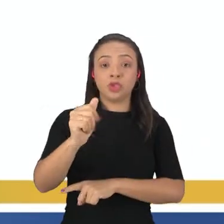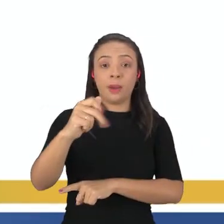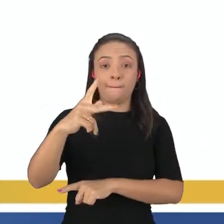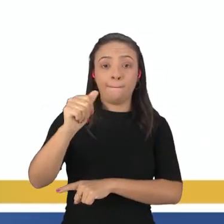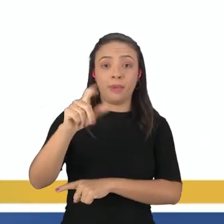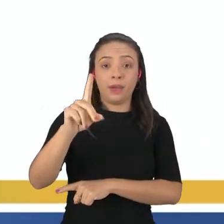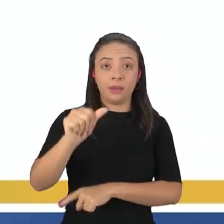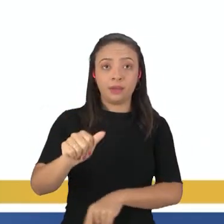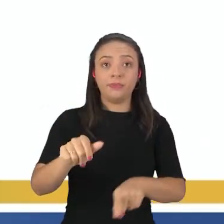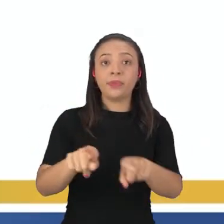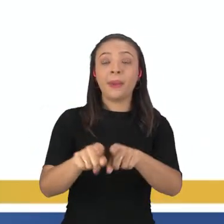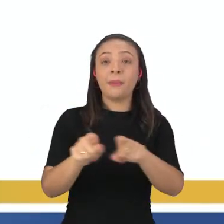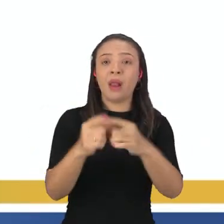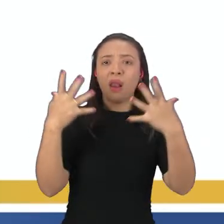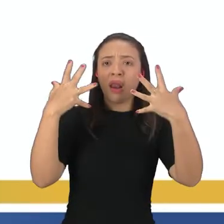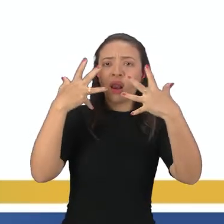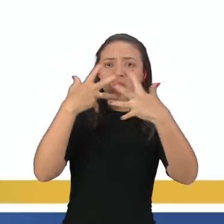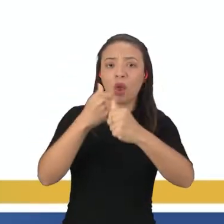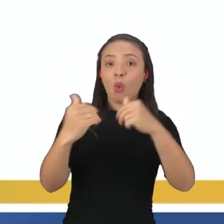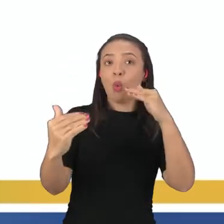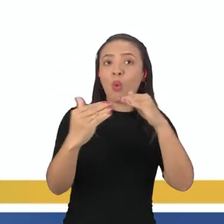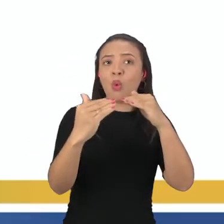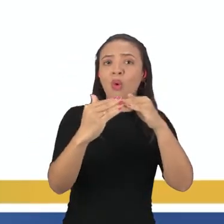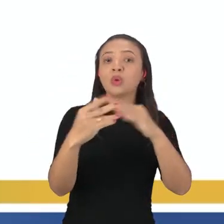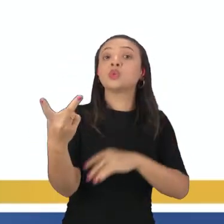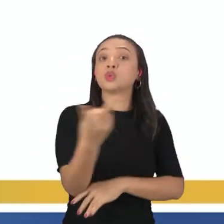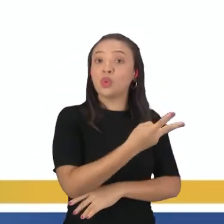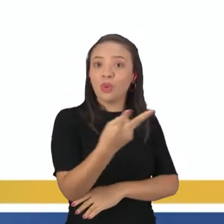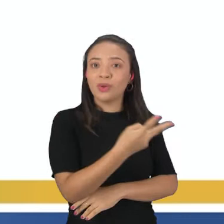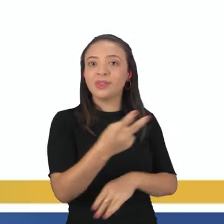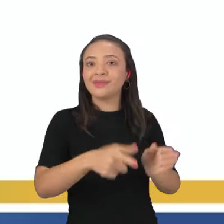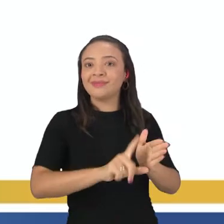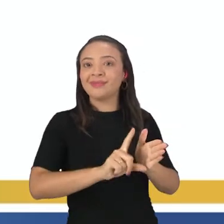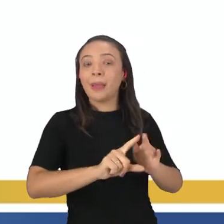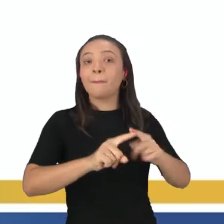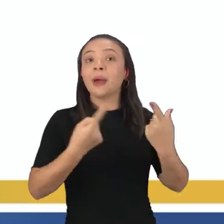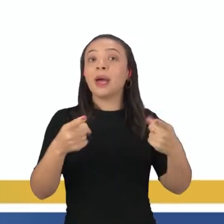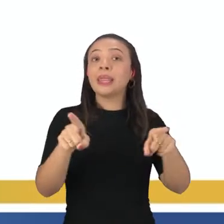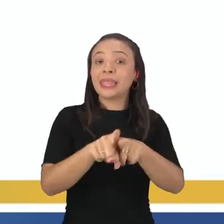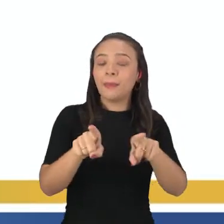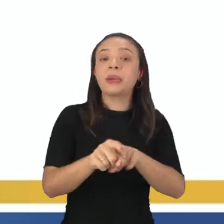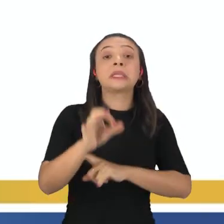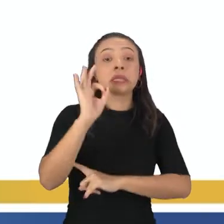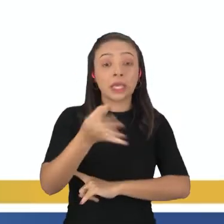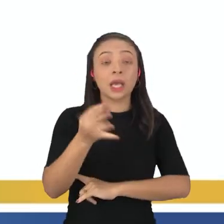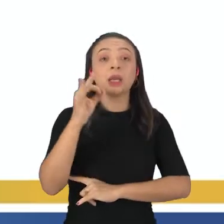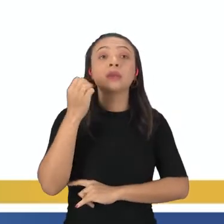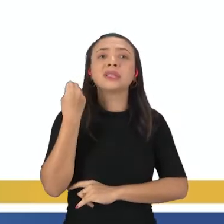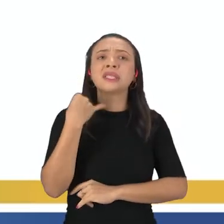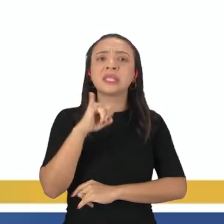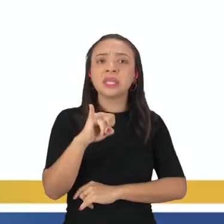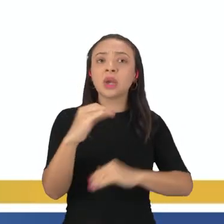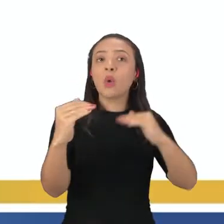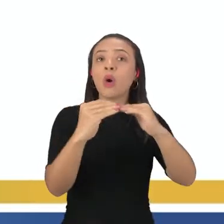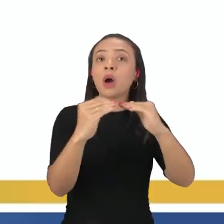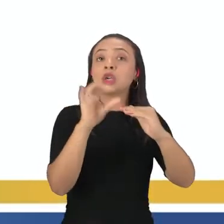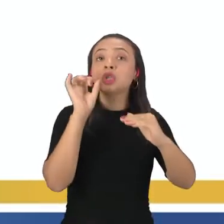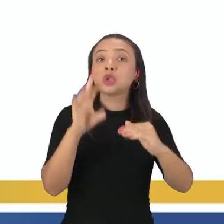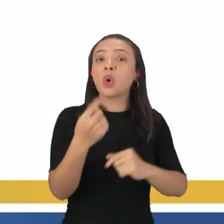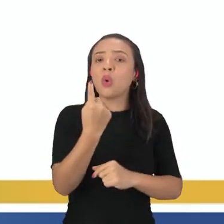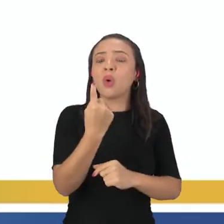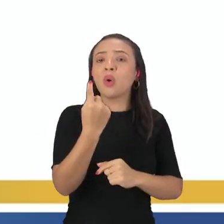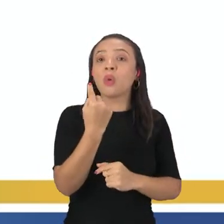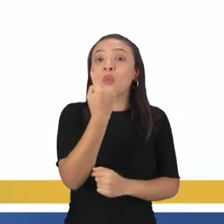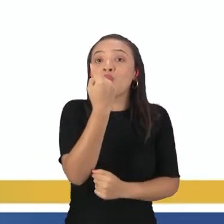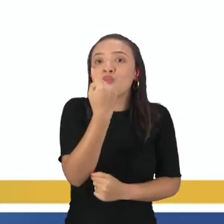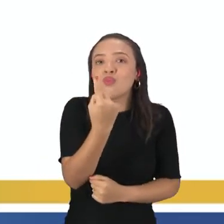E o deslumbrante, que é o nosso adjetivo, ele vai concordar com os dois. Mas também estaria correto se eu concordasse apenas